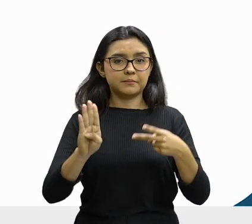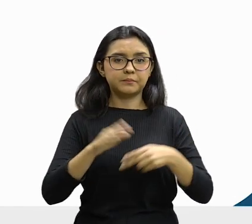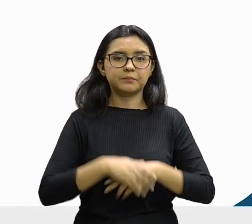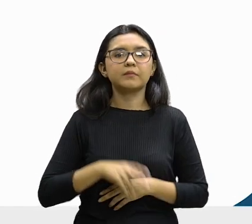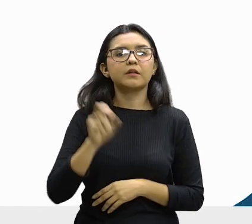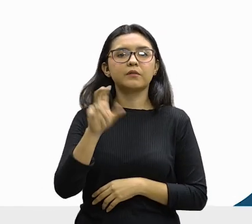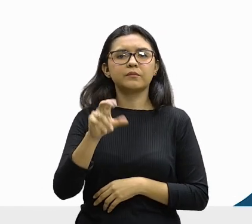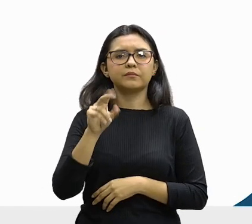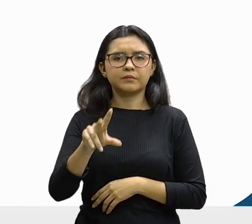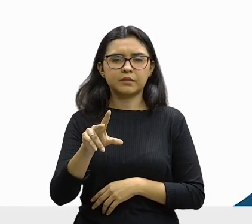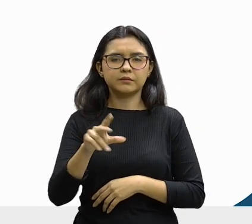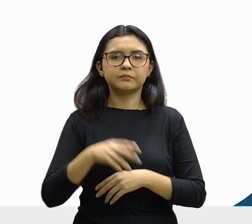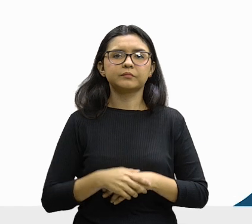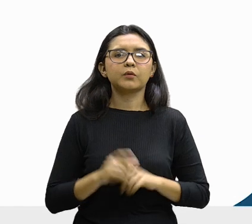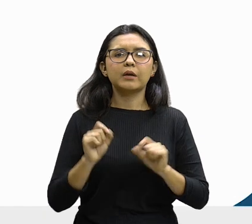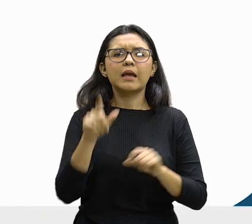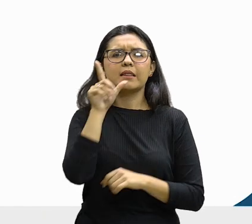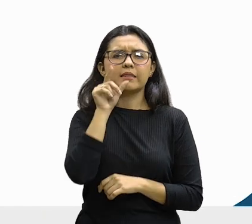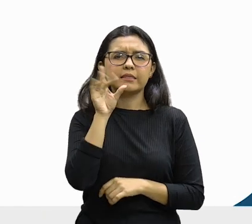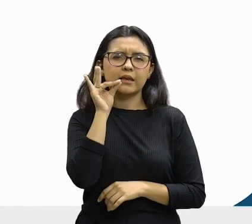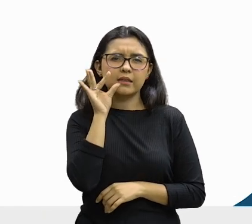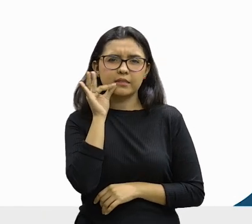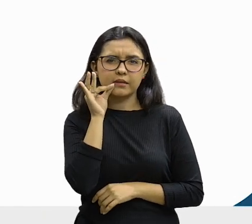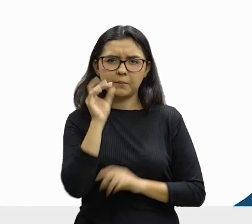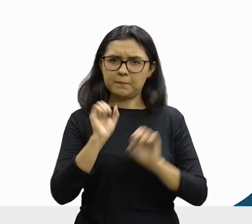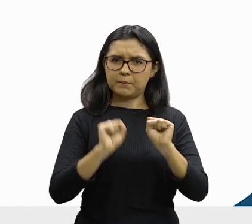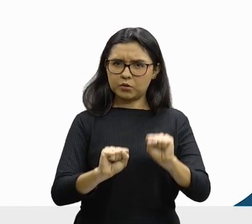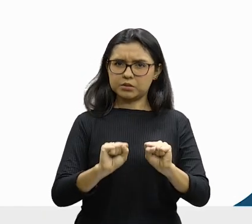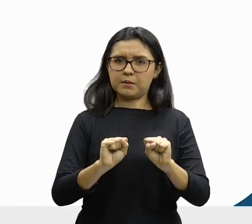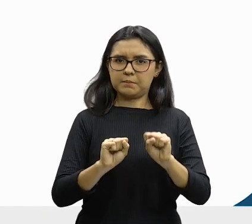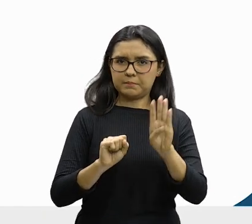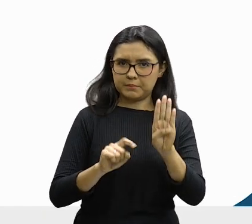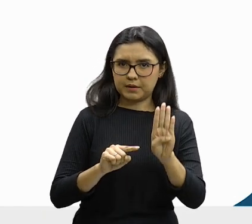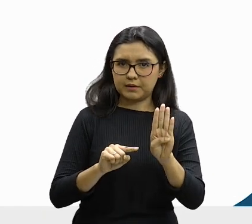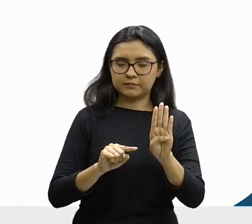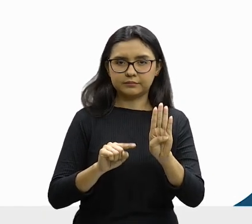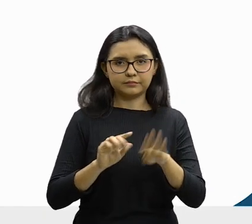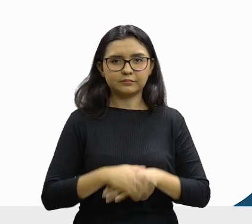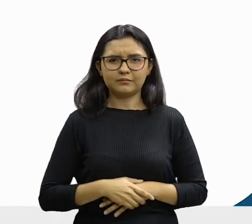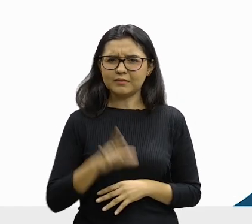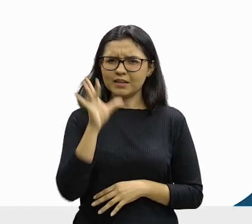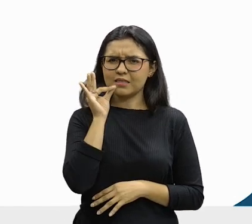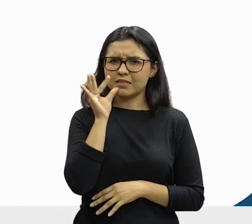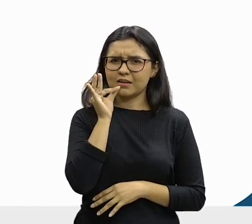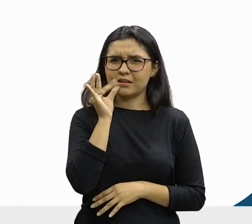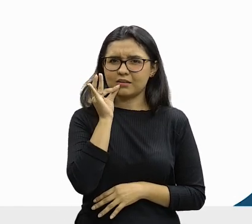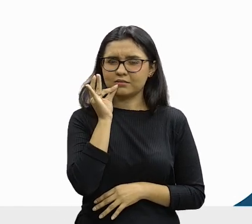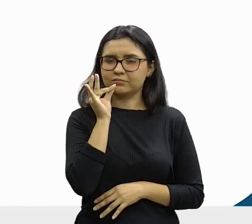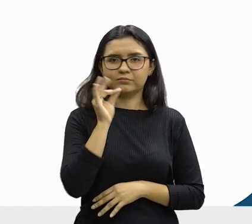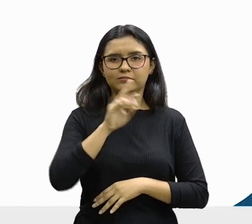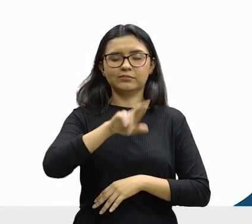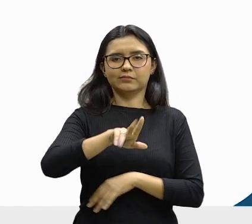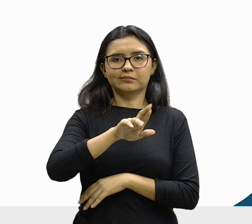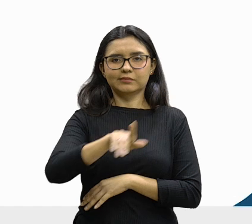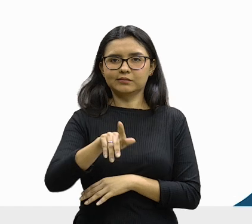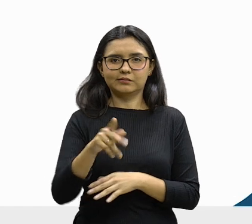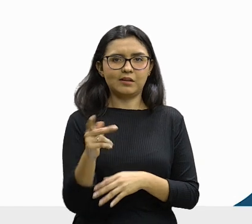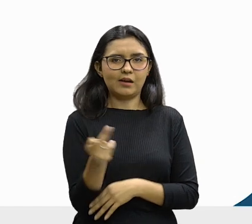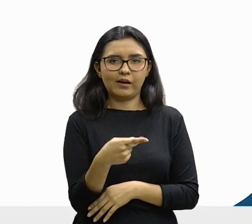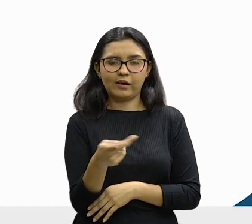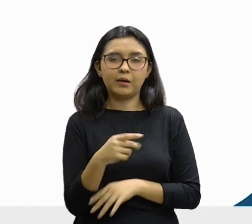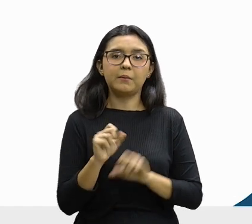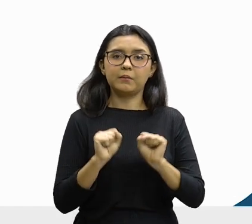por gotículas de saliva. Prof, não poderia ser a letra B? Gente, gotícula de saliva é muito generativo, certo? Pode